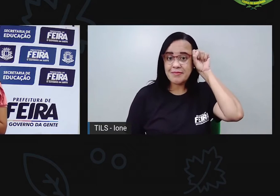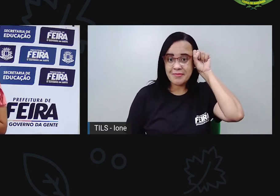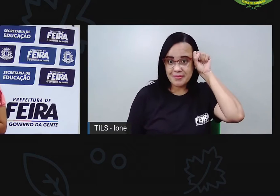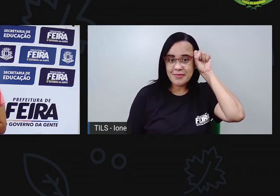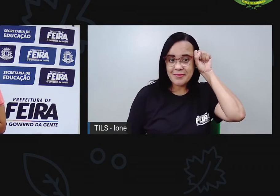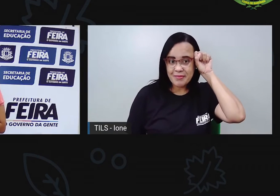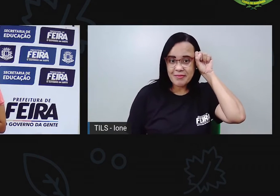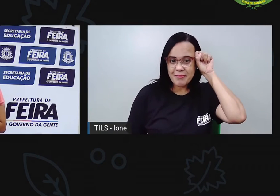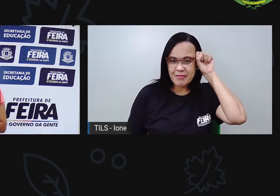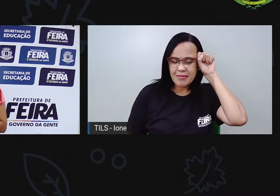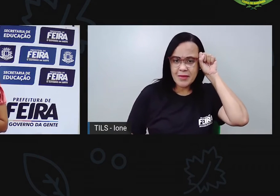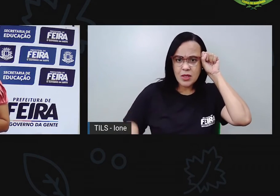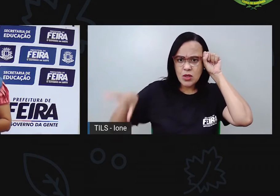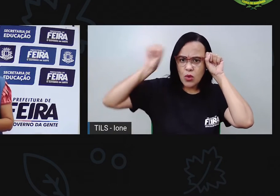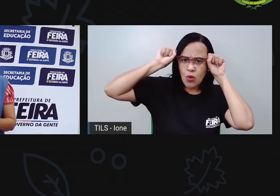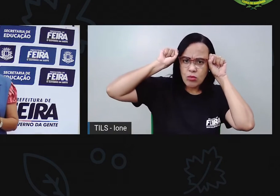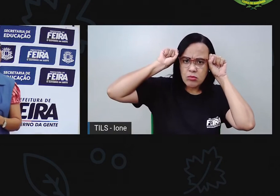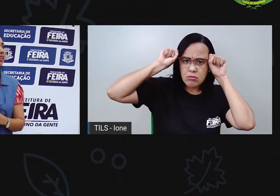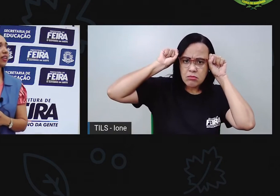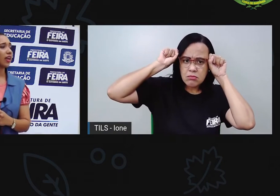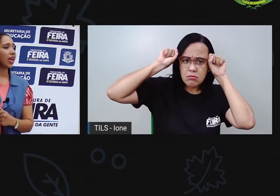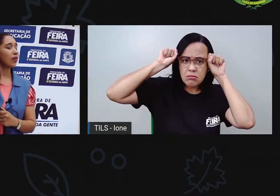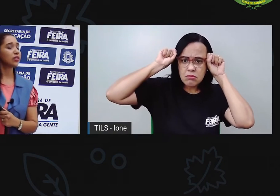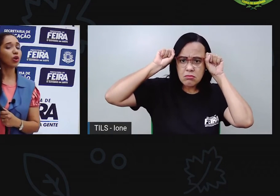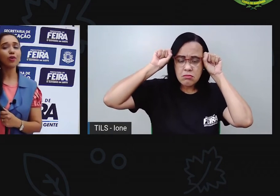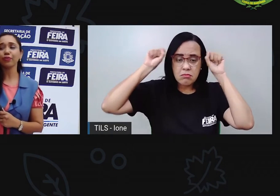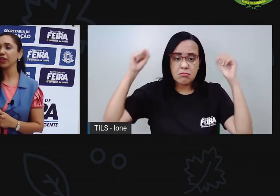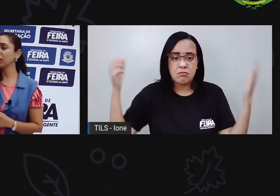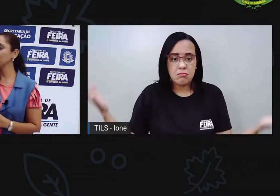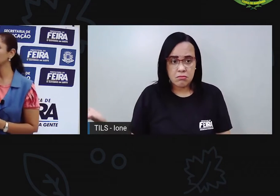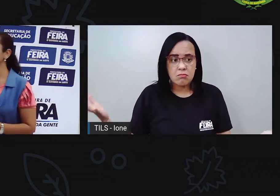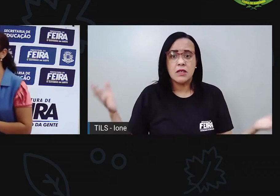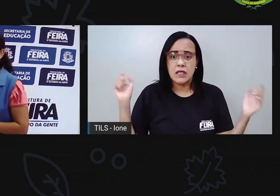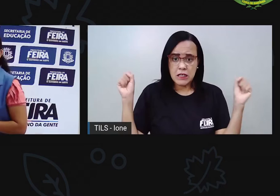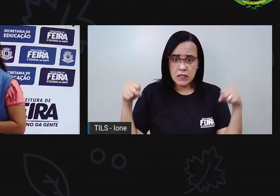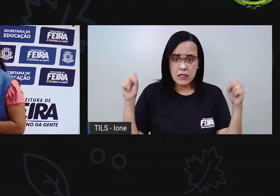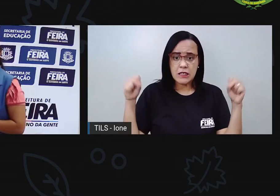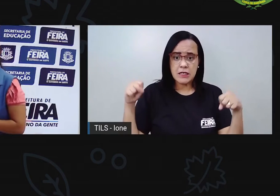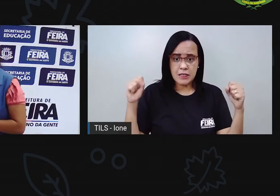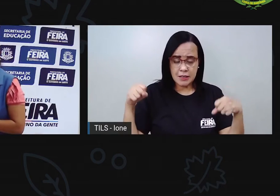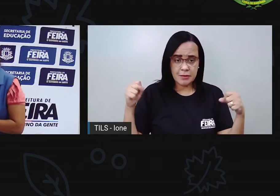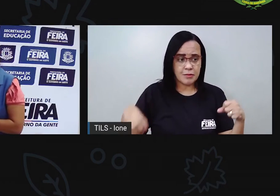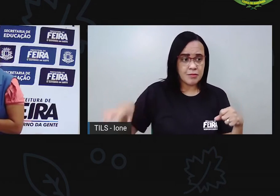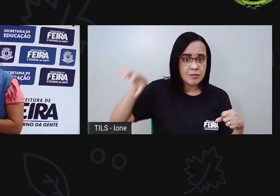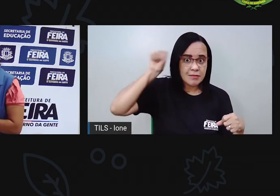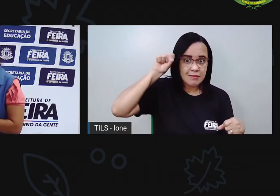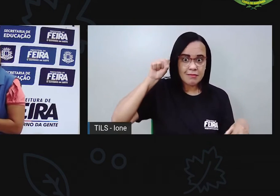você está ouvindo sim eu estou ouvindo um